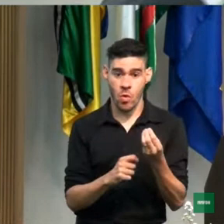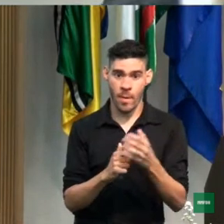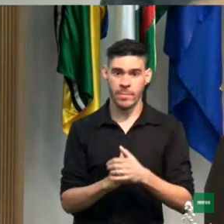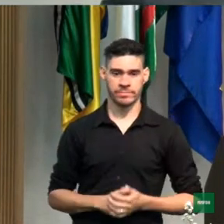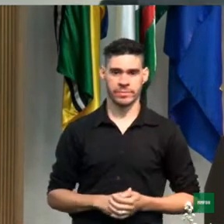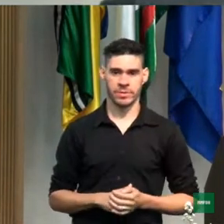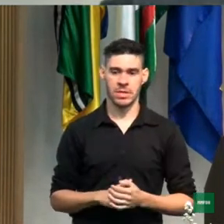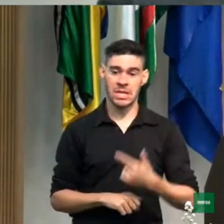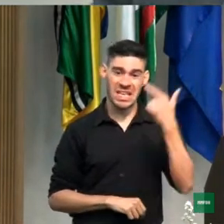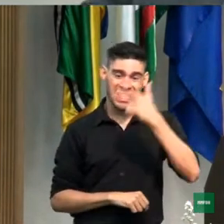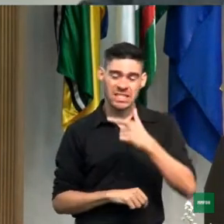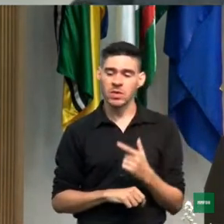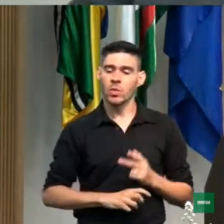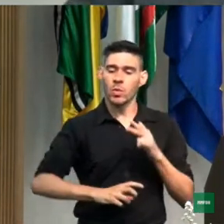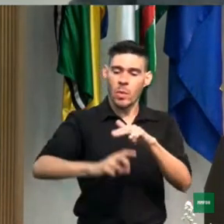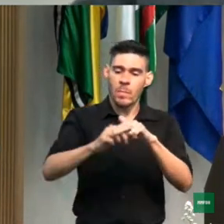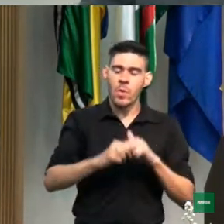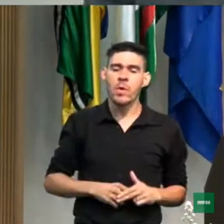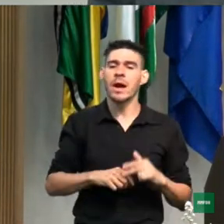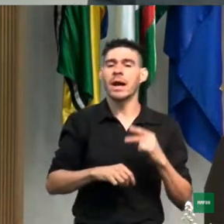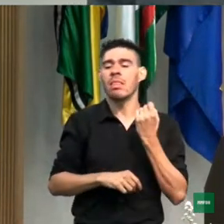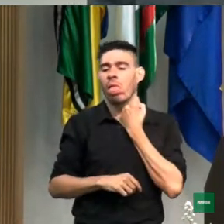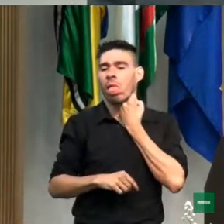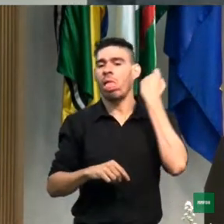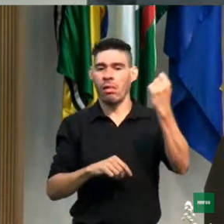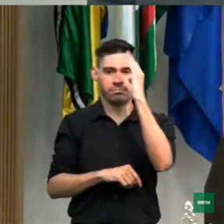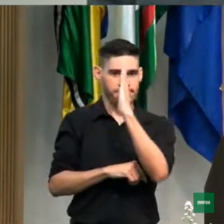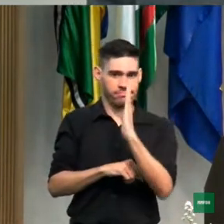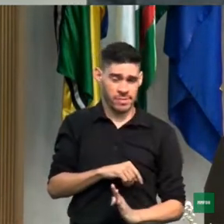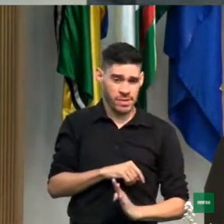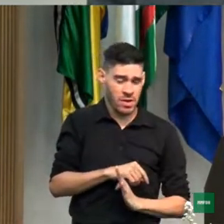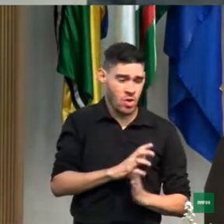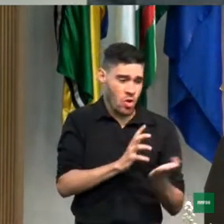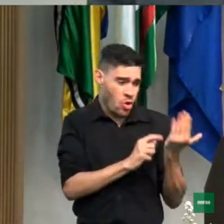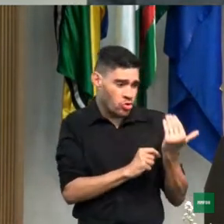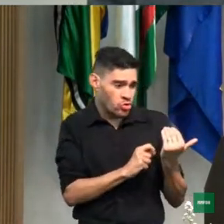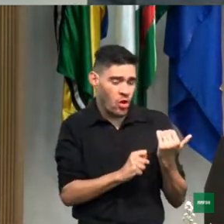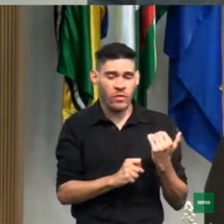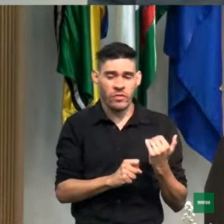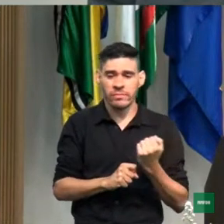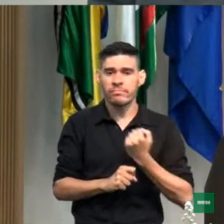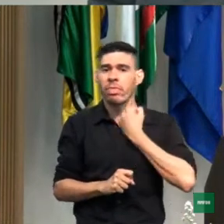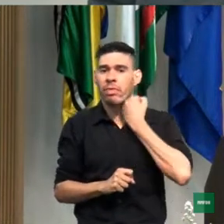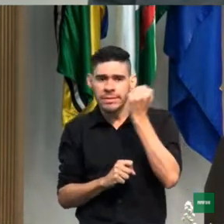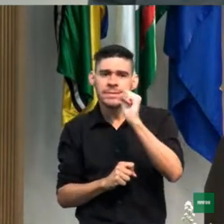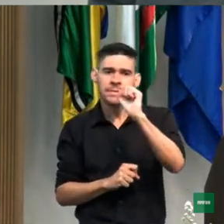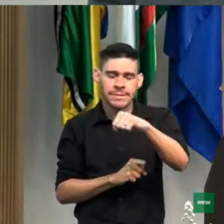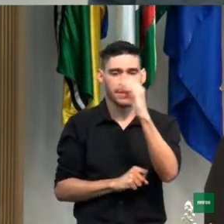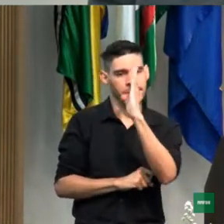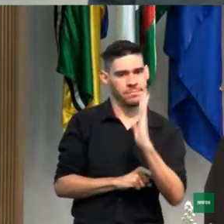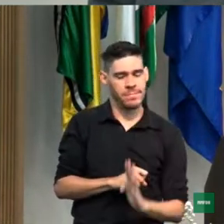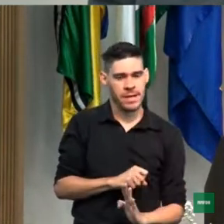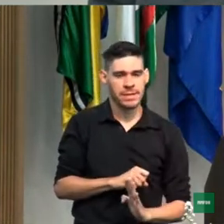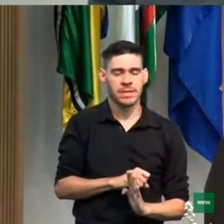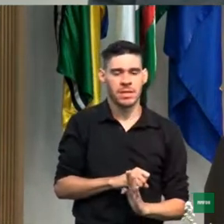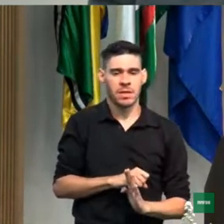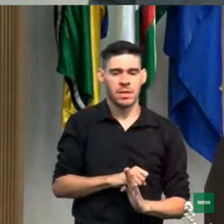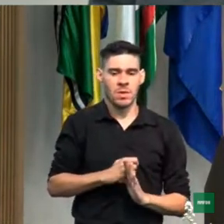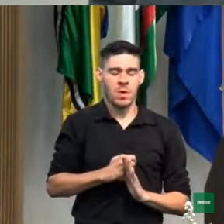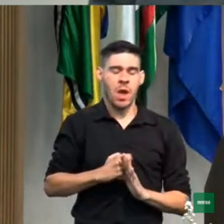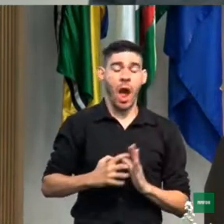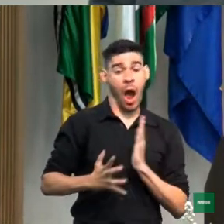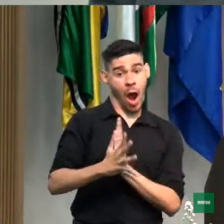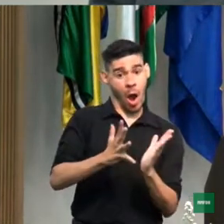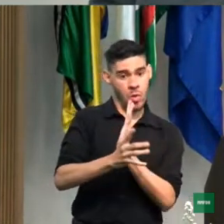jovens é suicídio no Brasil? Os jovens estão se matando, sim, no Brasil, gente. E os que não estão se matando estão se cortando. O que